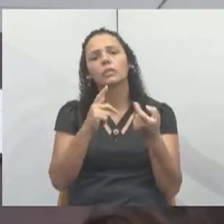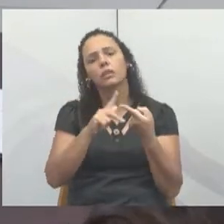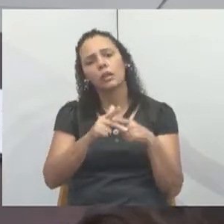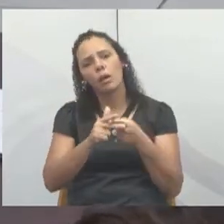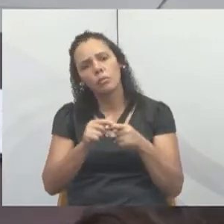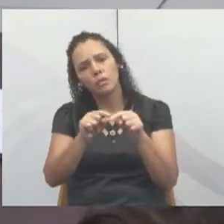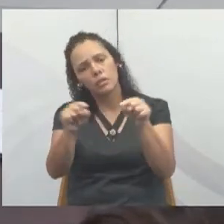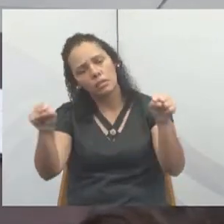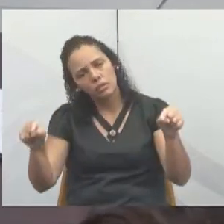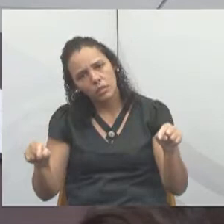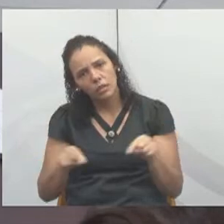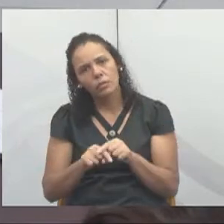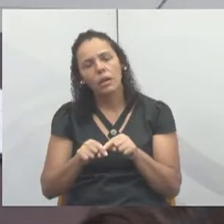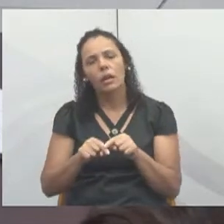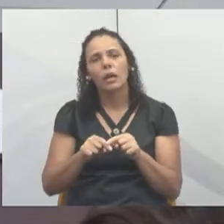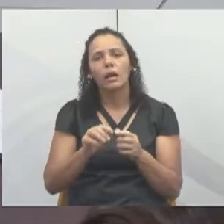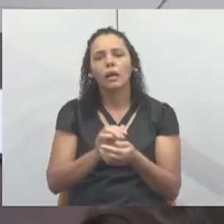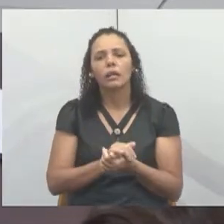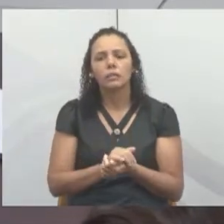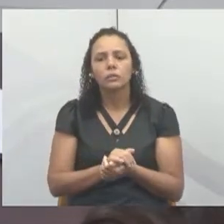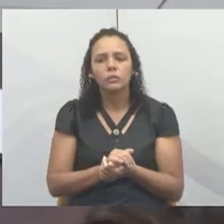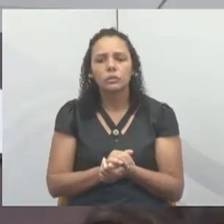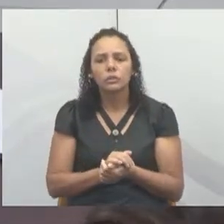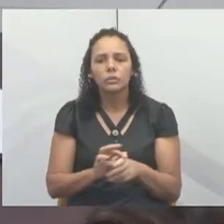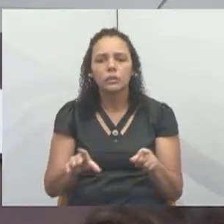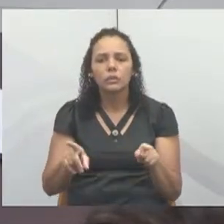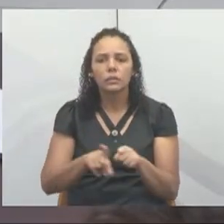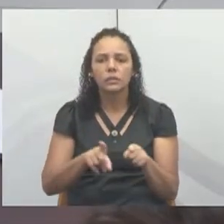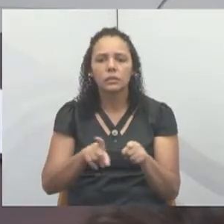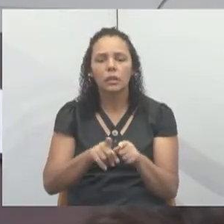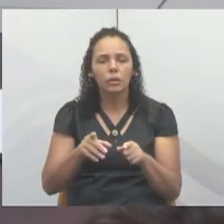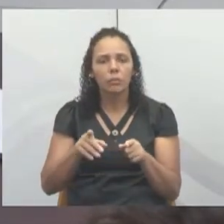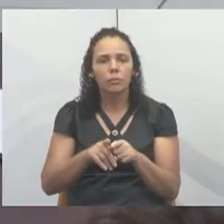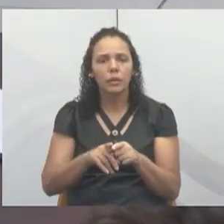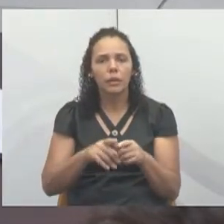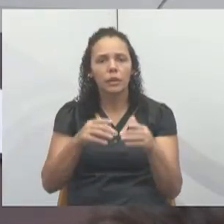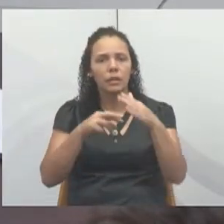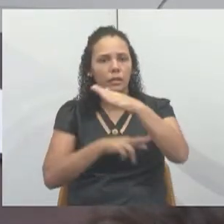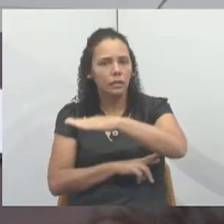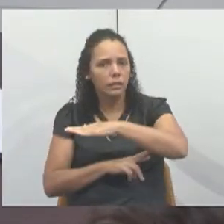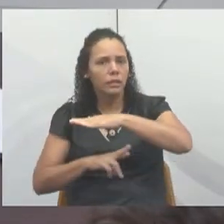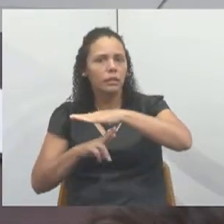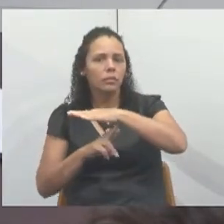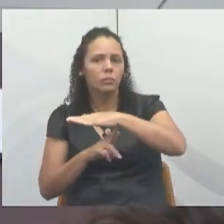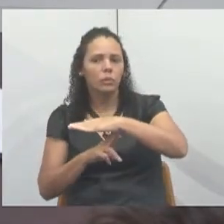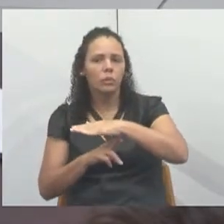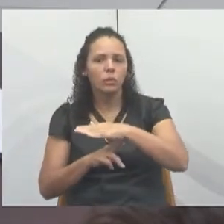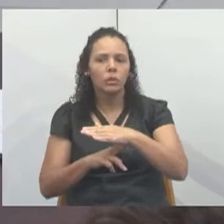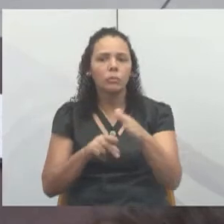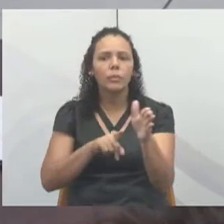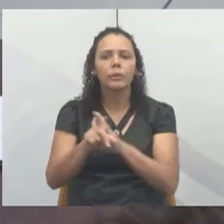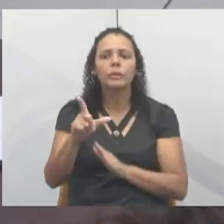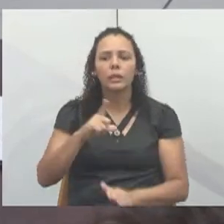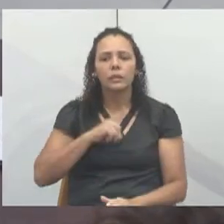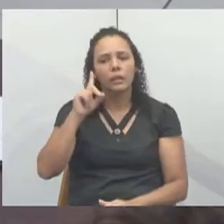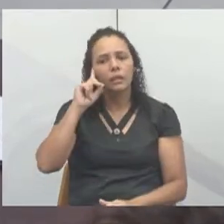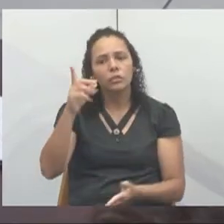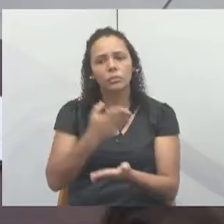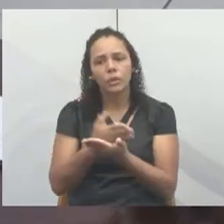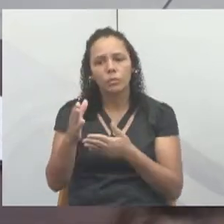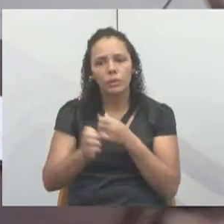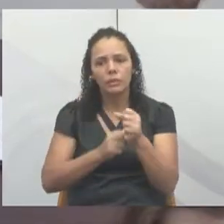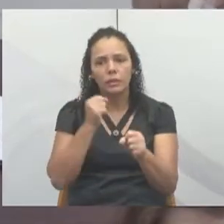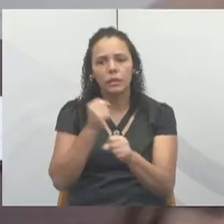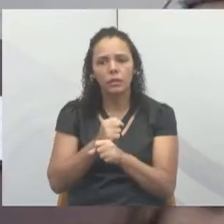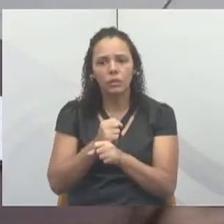daquela quadra, do parque linear que ia fazer ao redor, da ponte que ia fazer ali para atravessar para ir no posto. Tem prazo para começar essa obra? Que